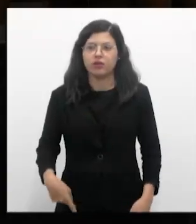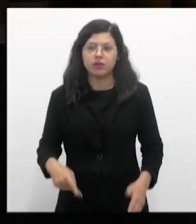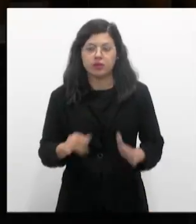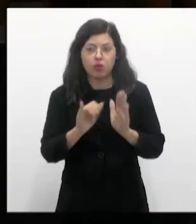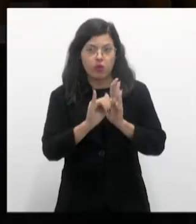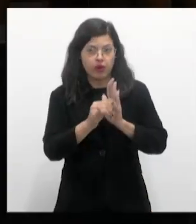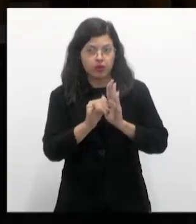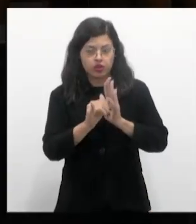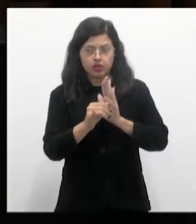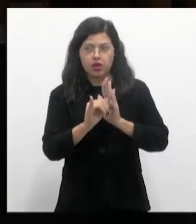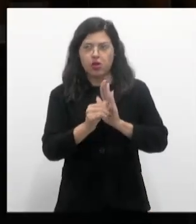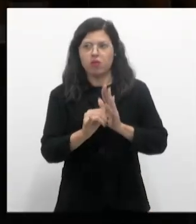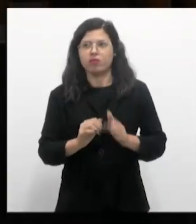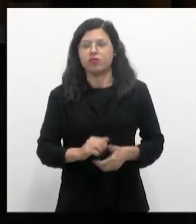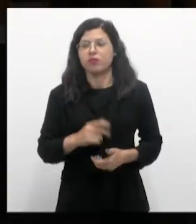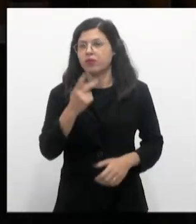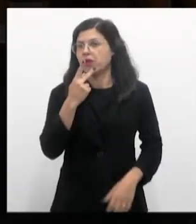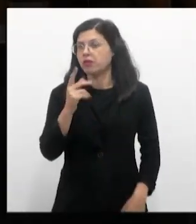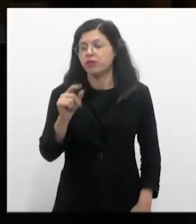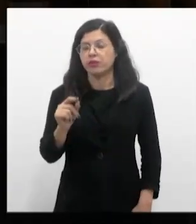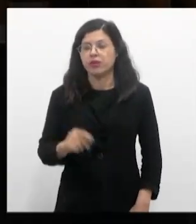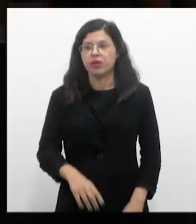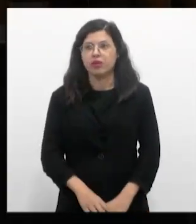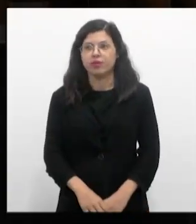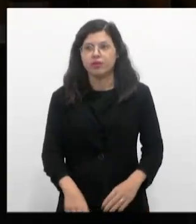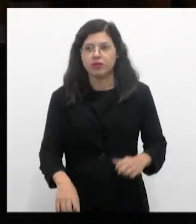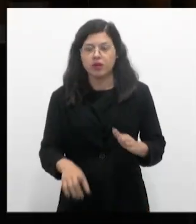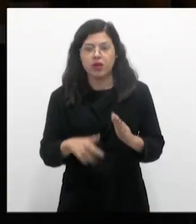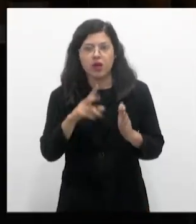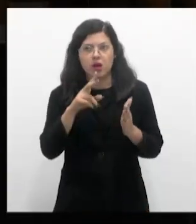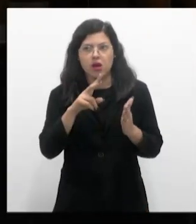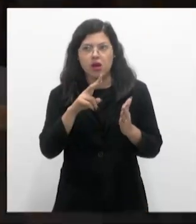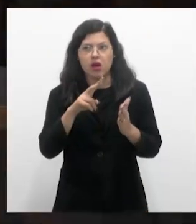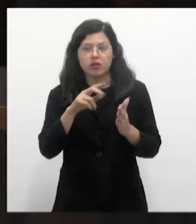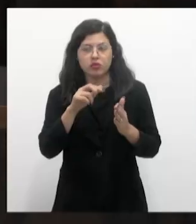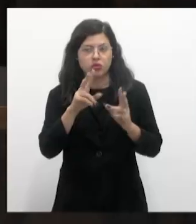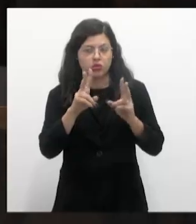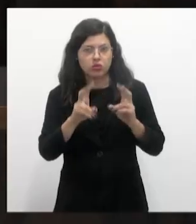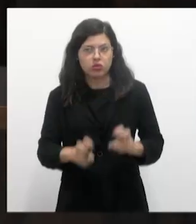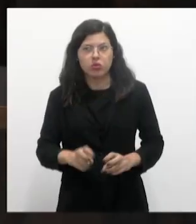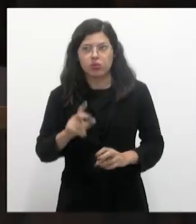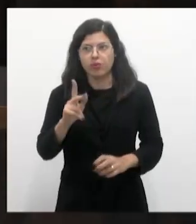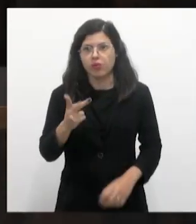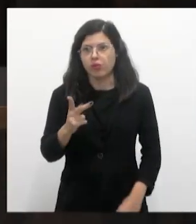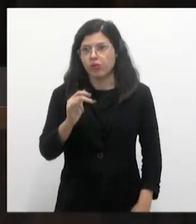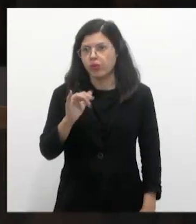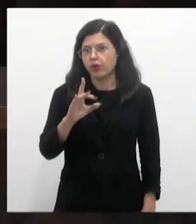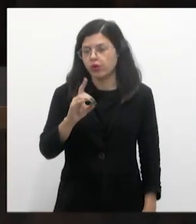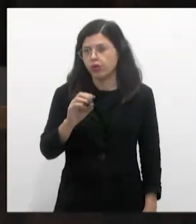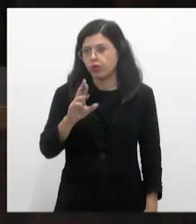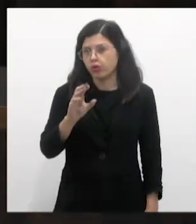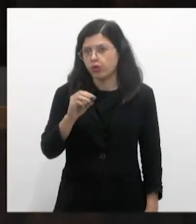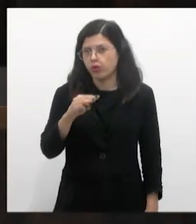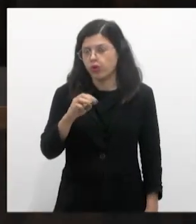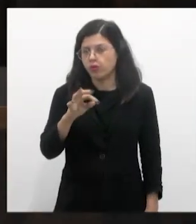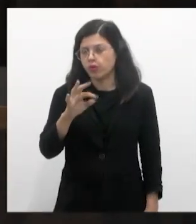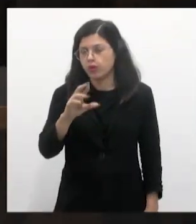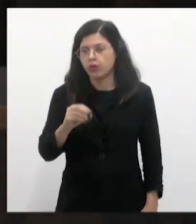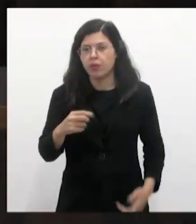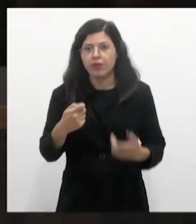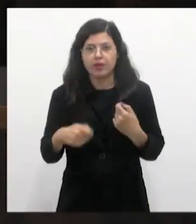edital diz o seguinte: a leitura do hidrômetro tem que ser feita a cada 30